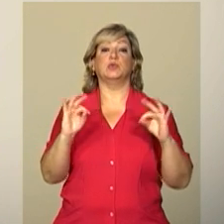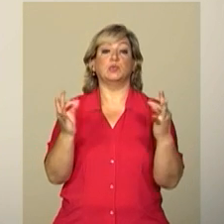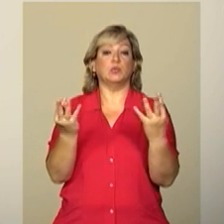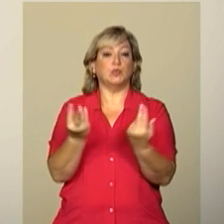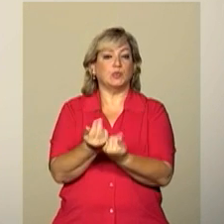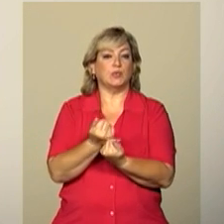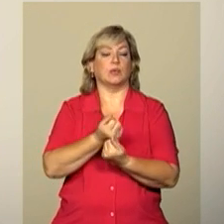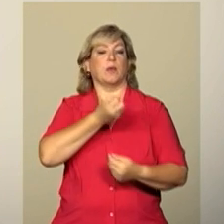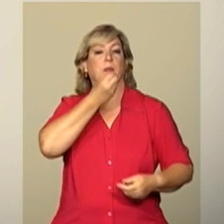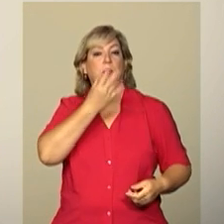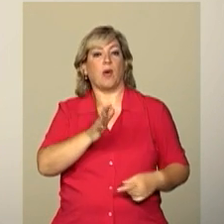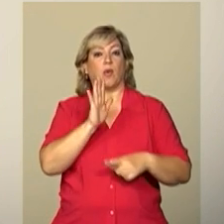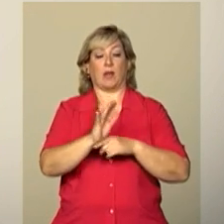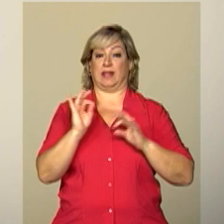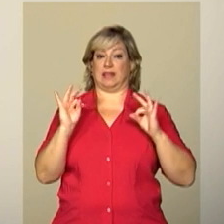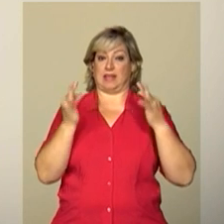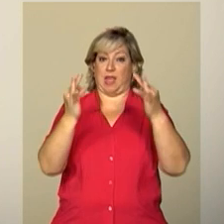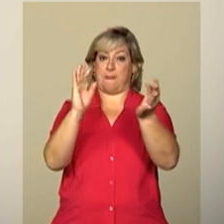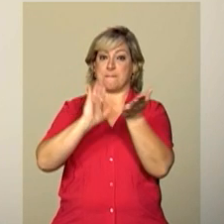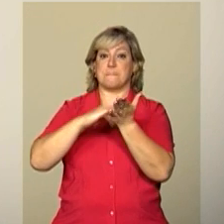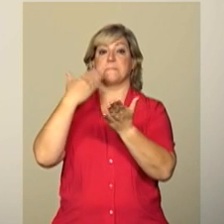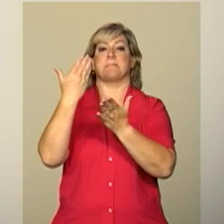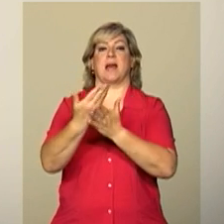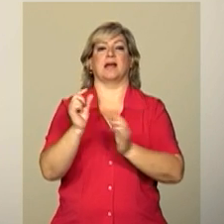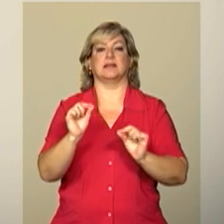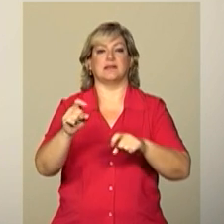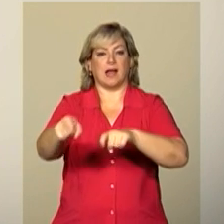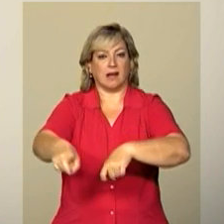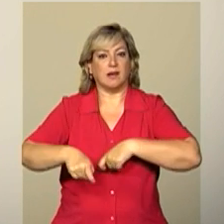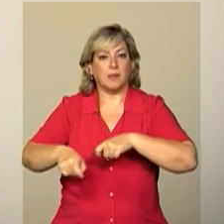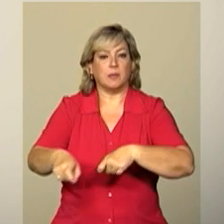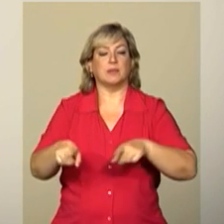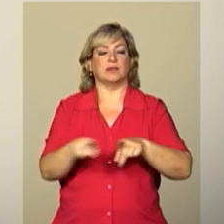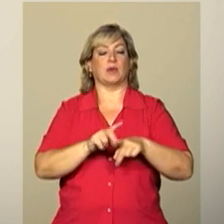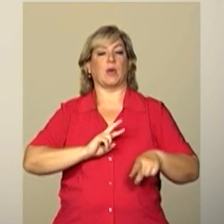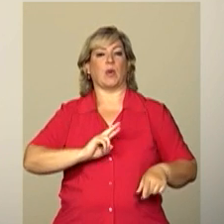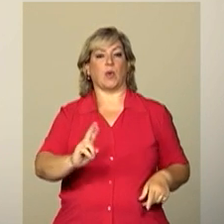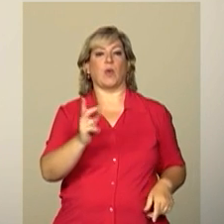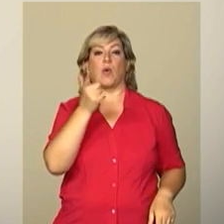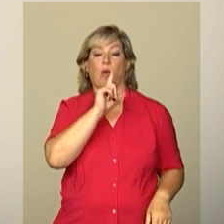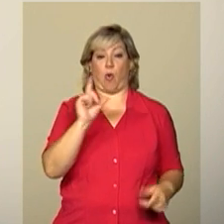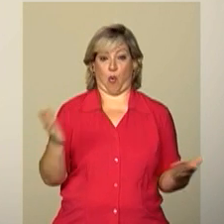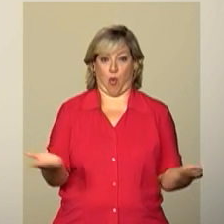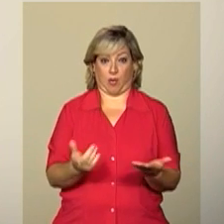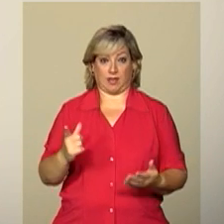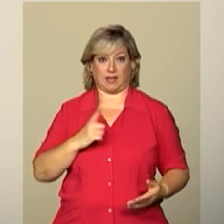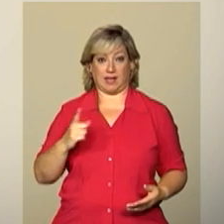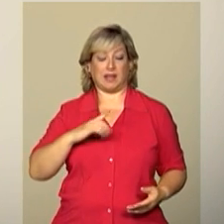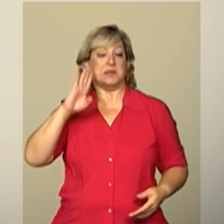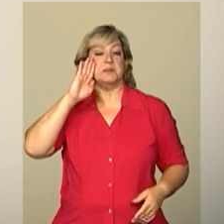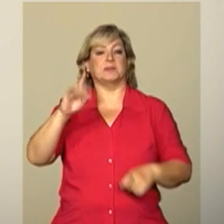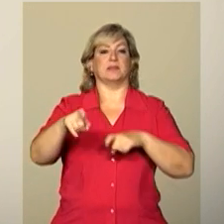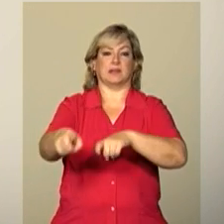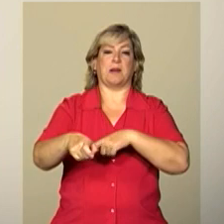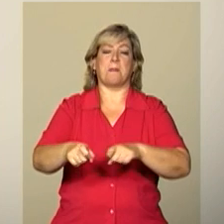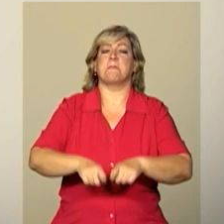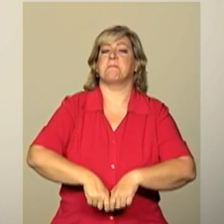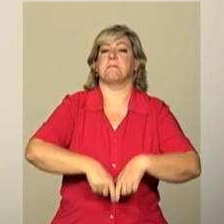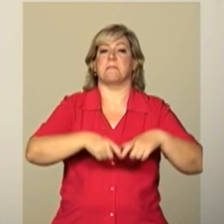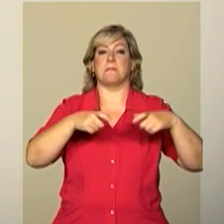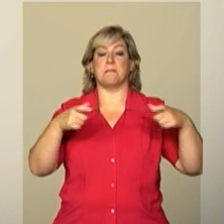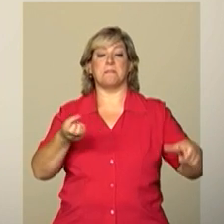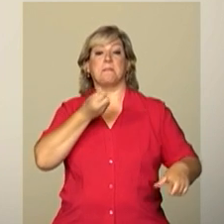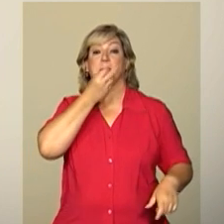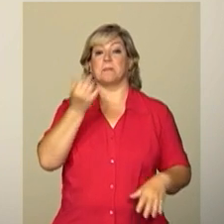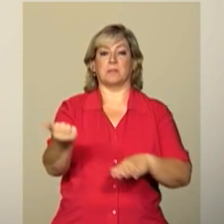significar mais tecnologia no campo e o resultado Luciano é que temos hoje uma das agriculturas mais